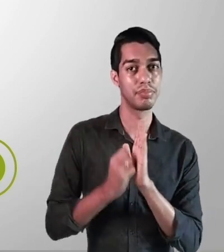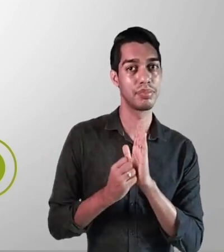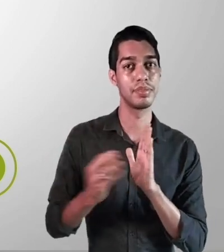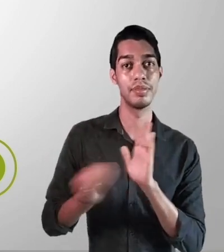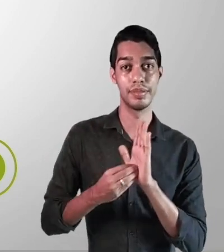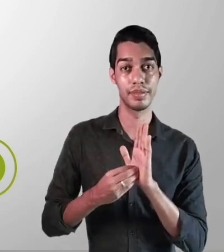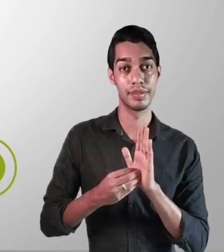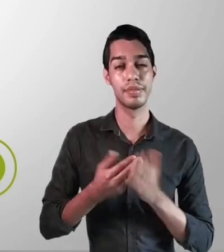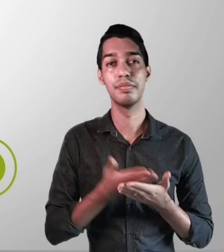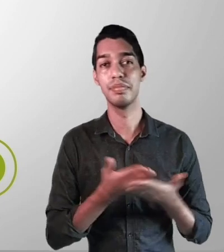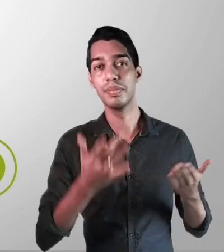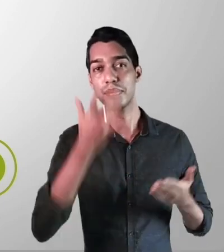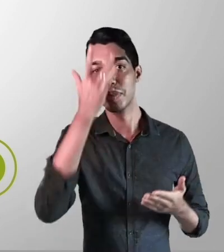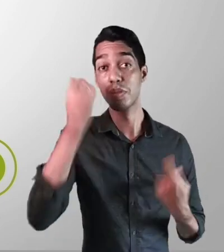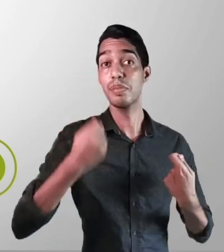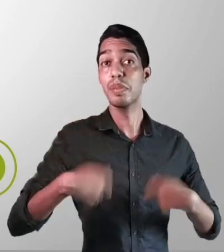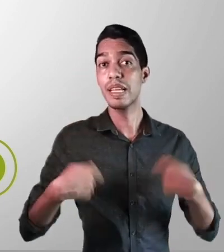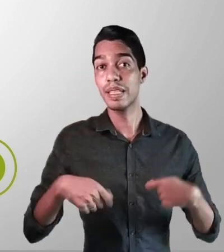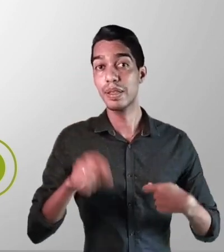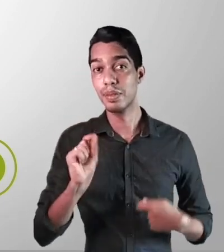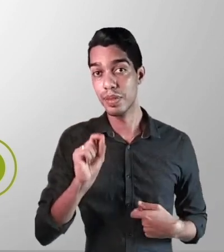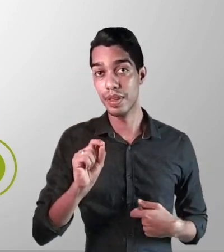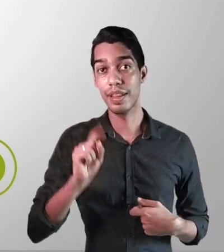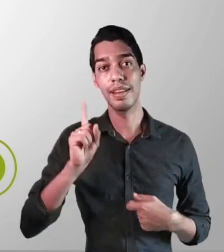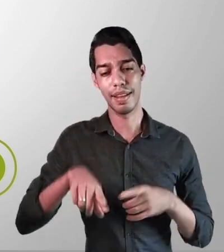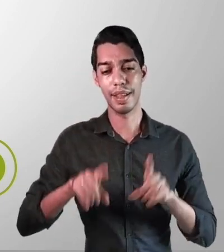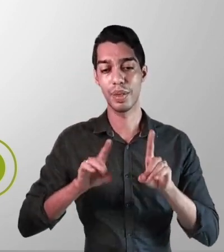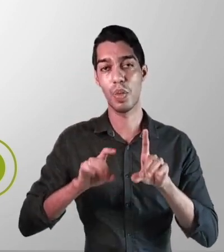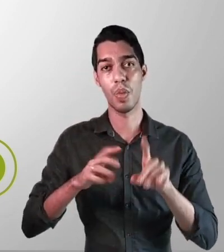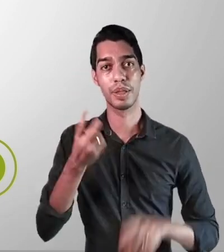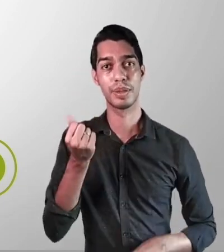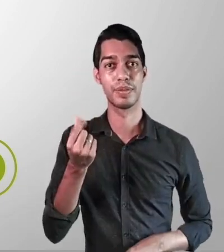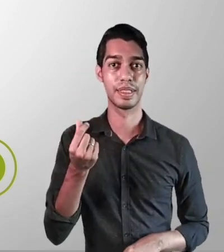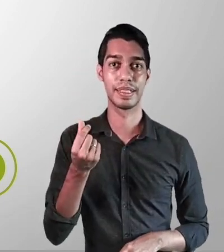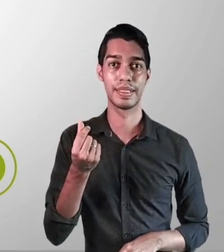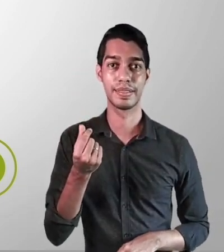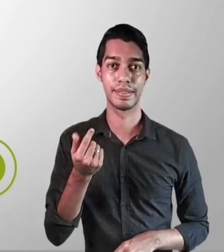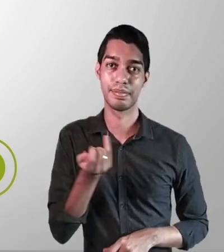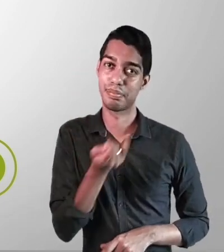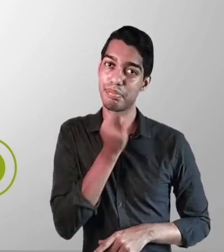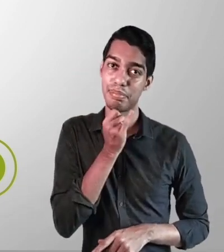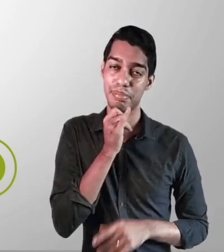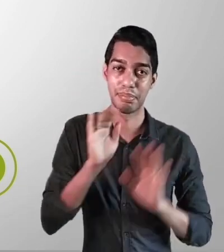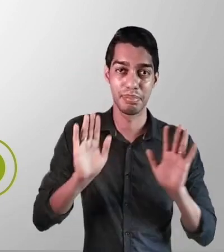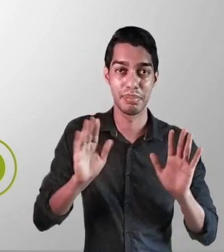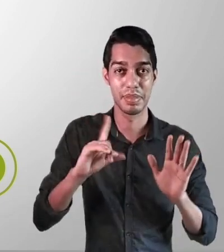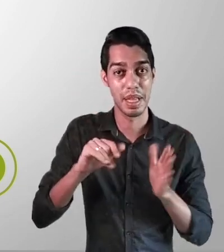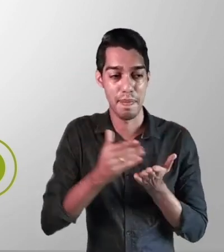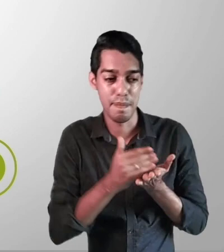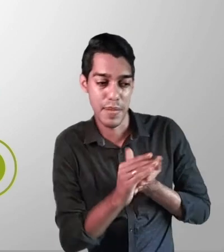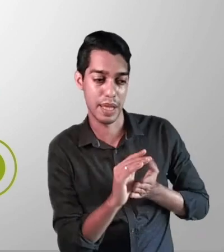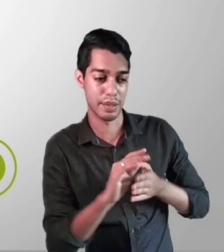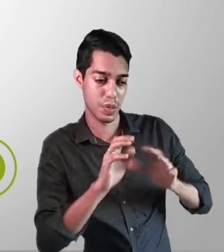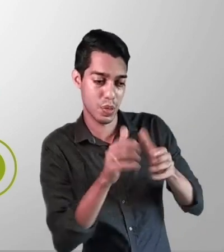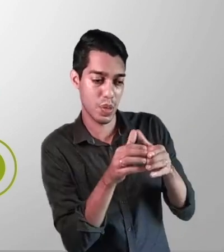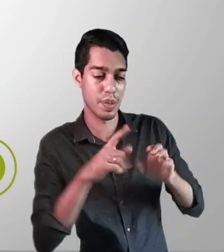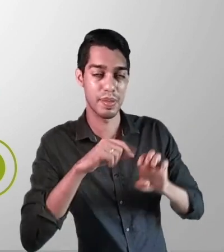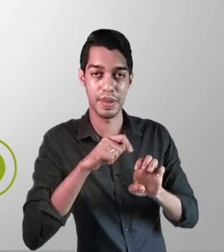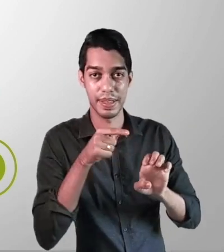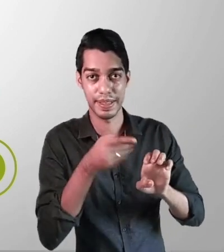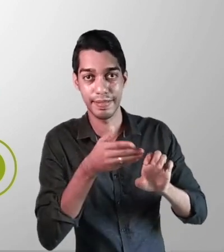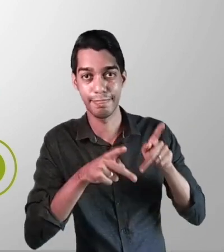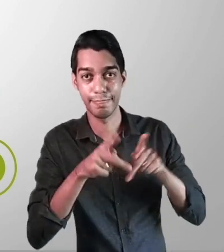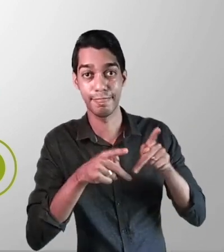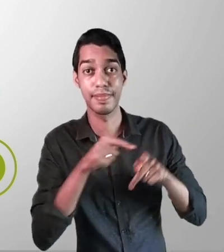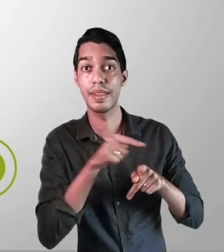aí precisam urgentemente de educação financeira, é apenas um exemplo de uma parcela da população, para que ela possa